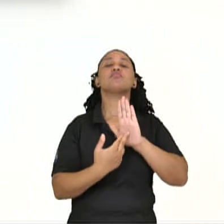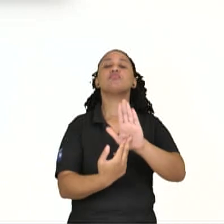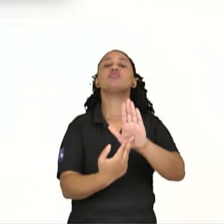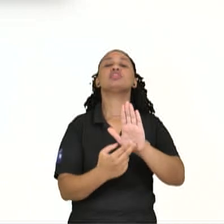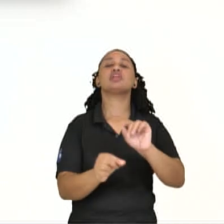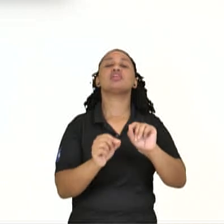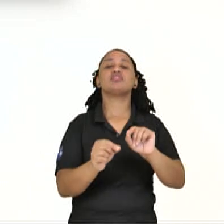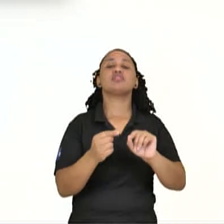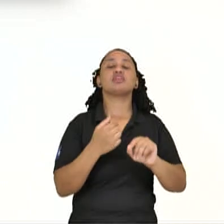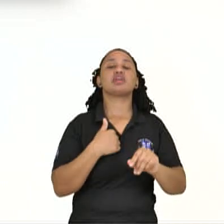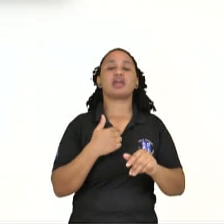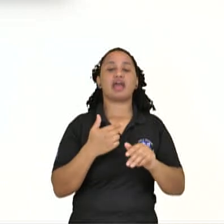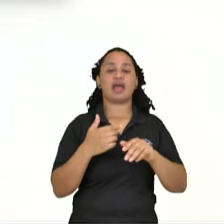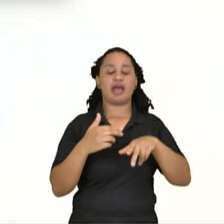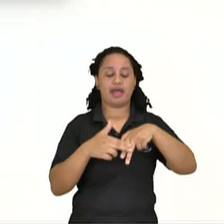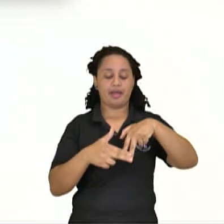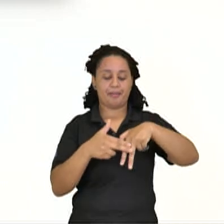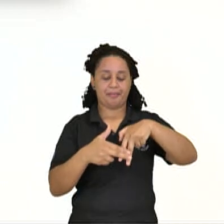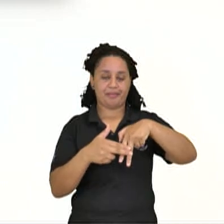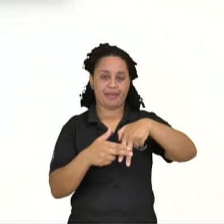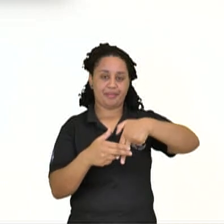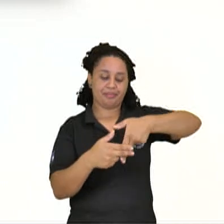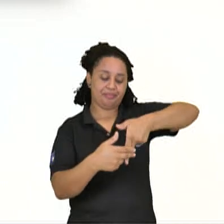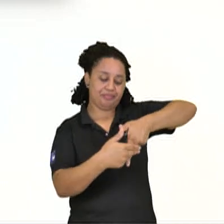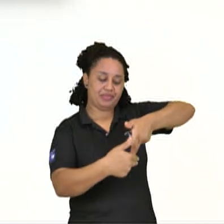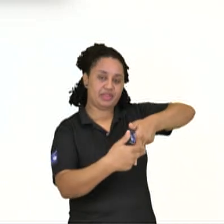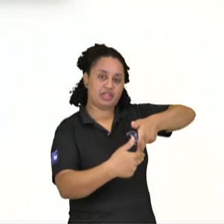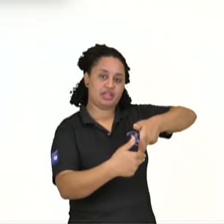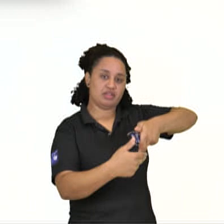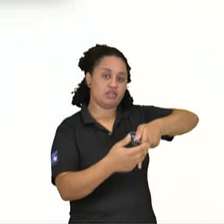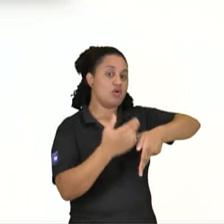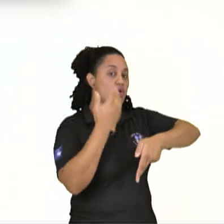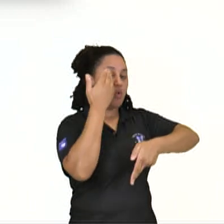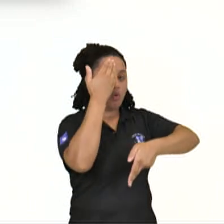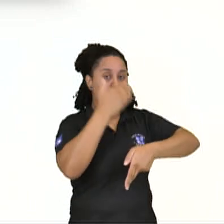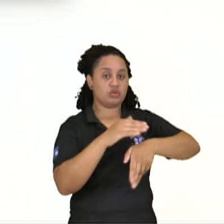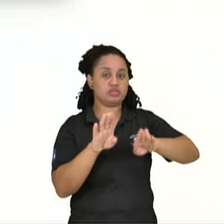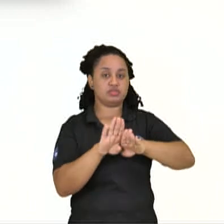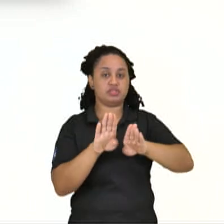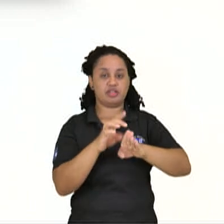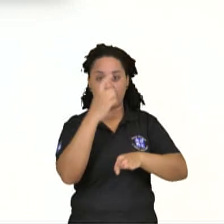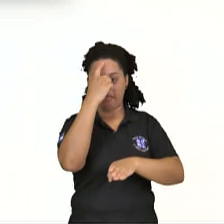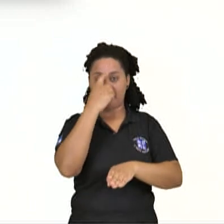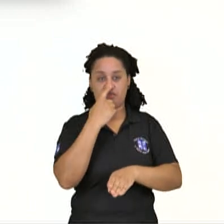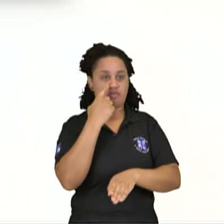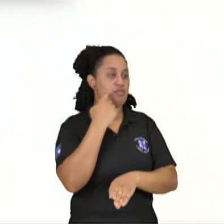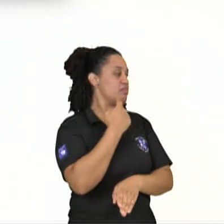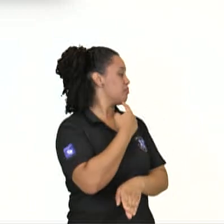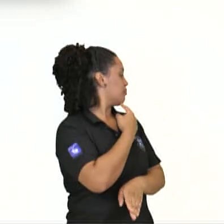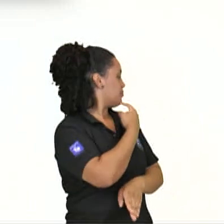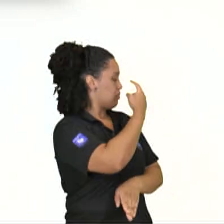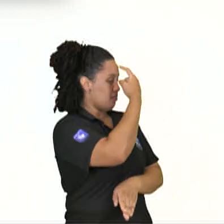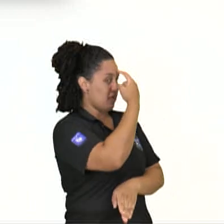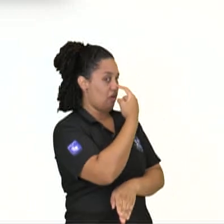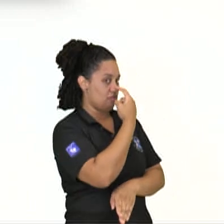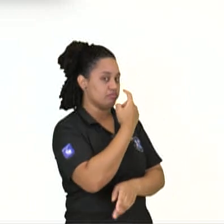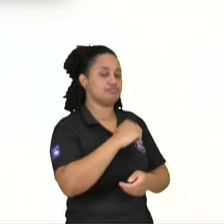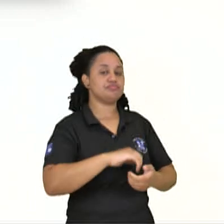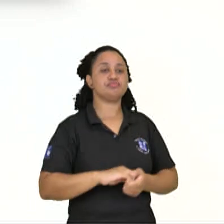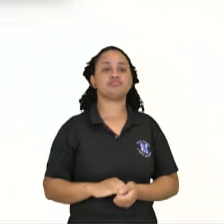ali, esses artistas, eles faziam as obras, né, as pinturas e tudo mais, e estavam